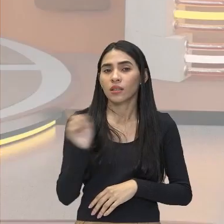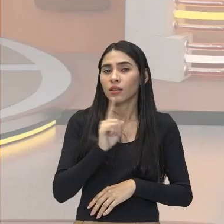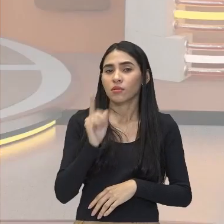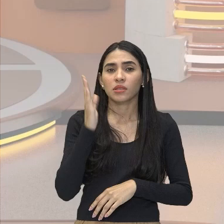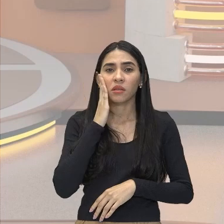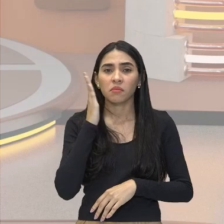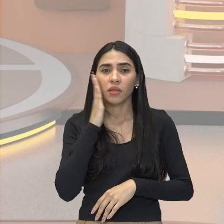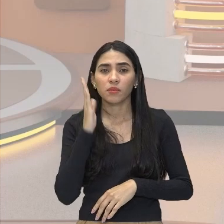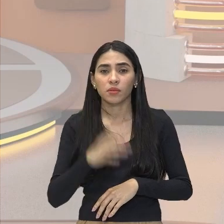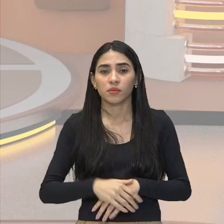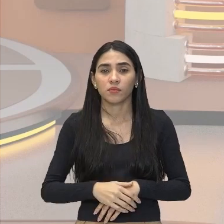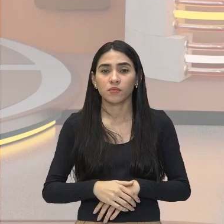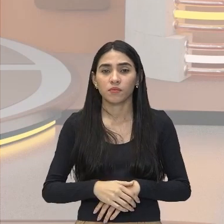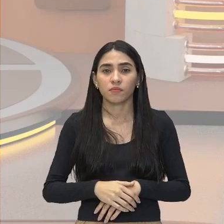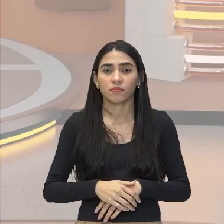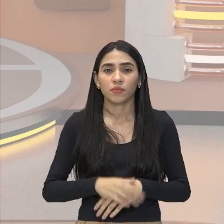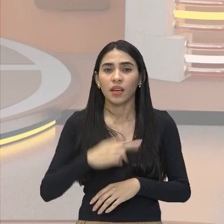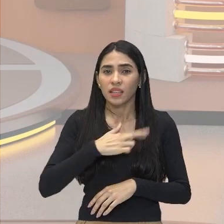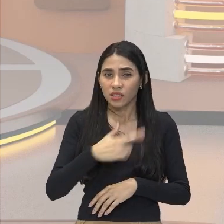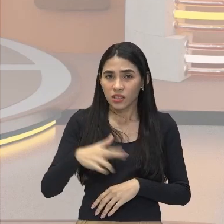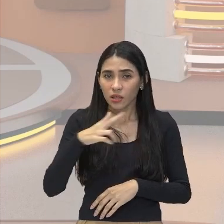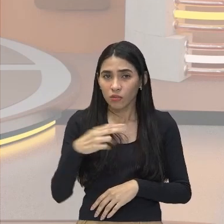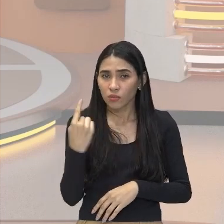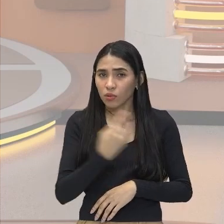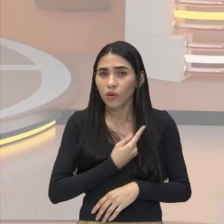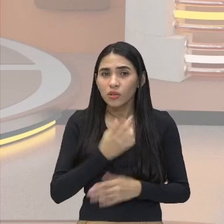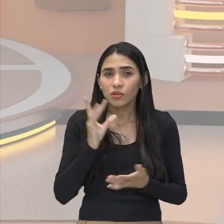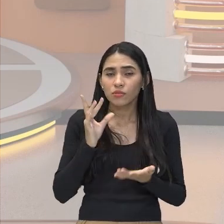mais a que religião pertencemos,